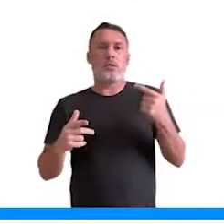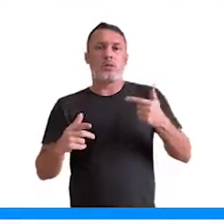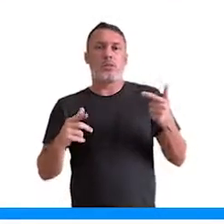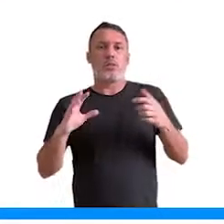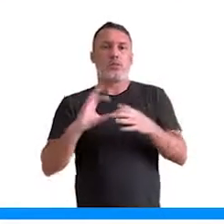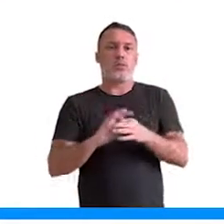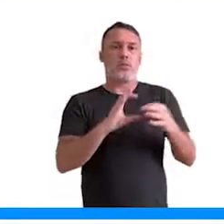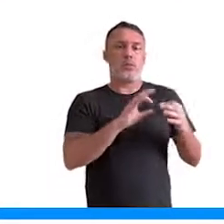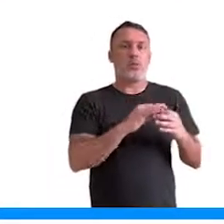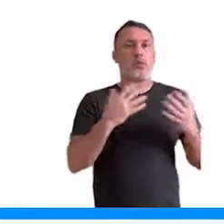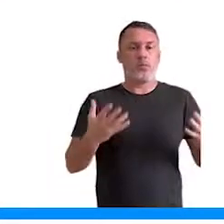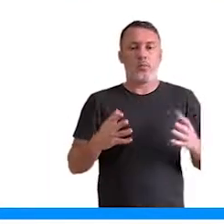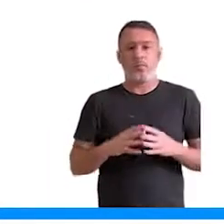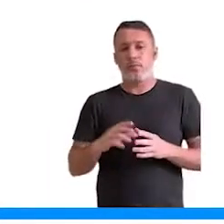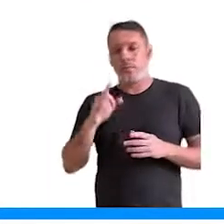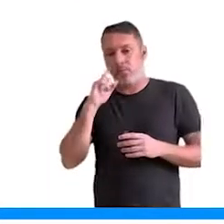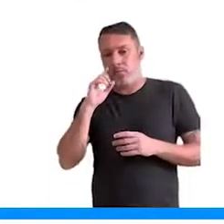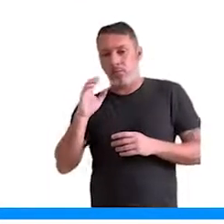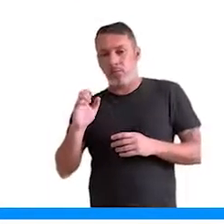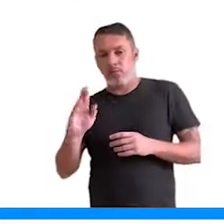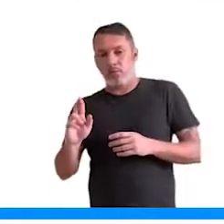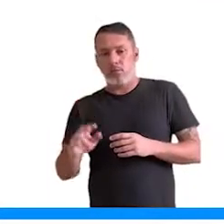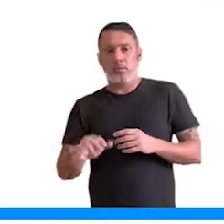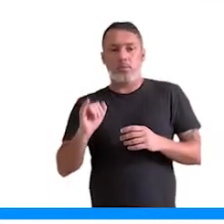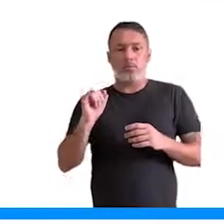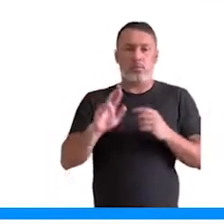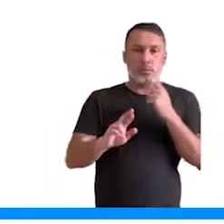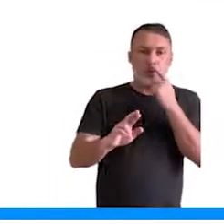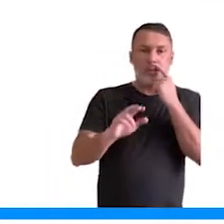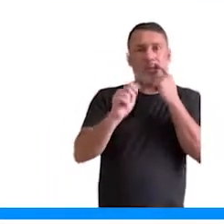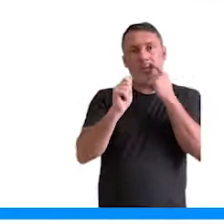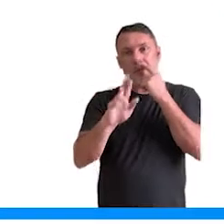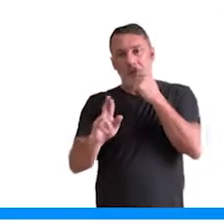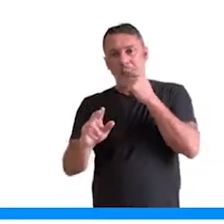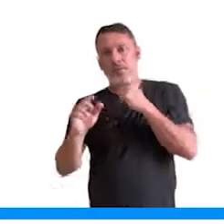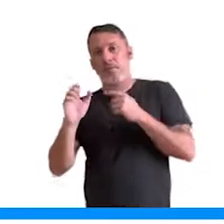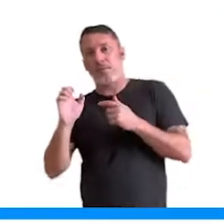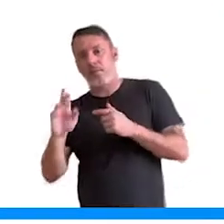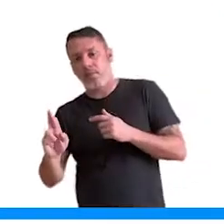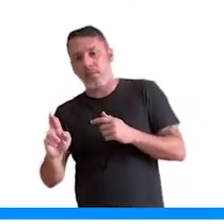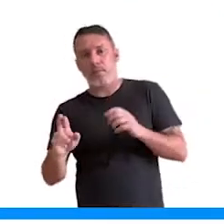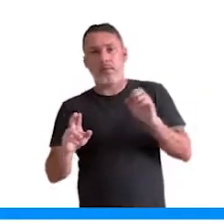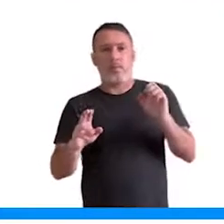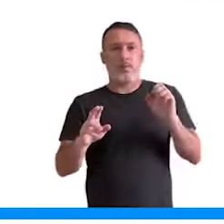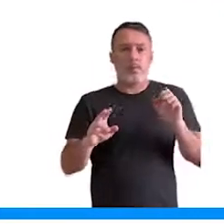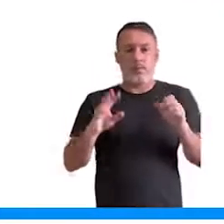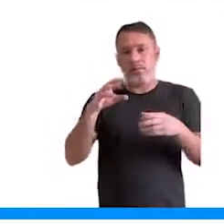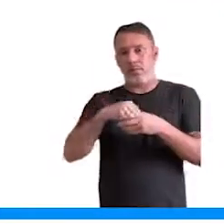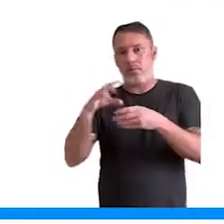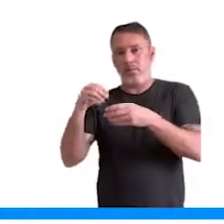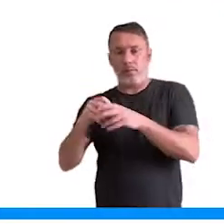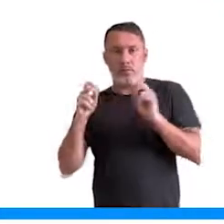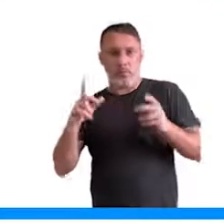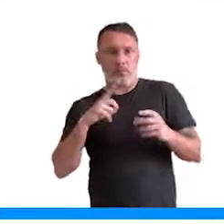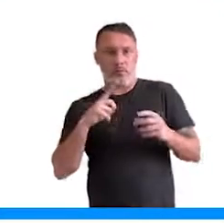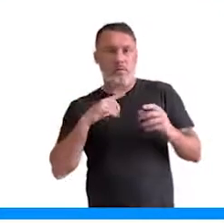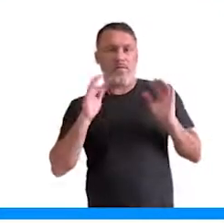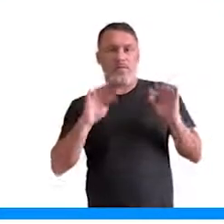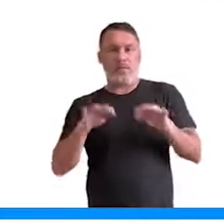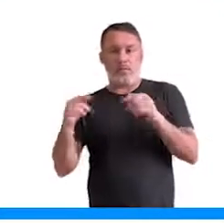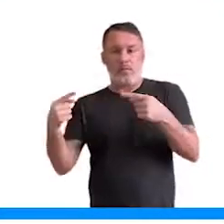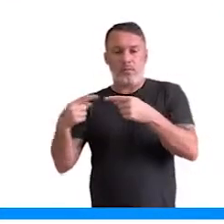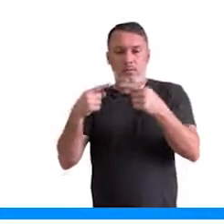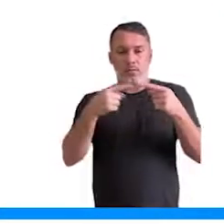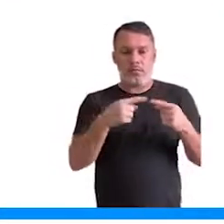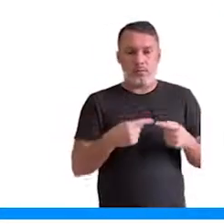da segunda conjugação, né? Então, ER e IR vai para A. O AR vai para E, bien?